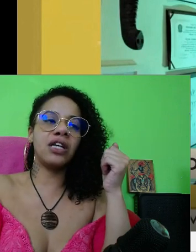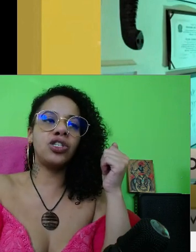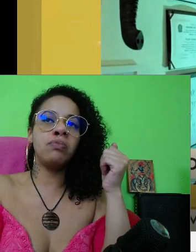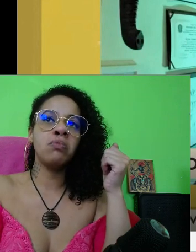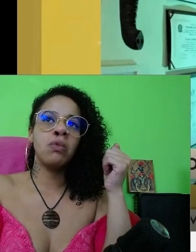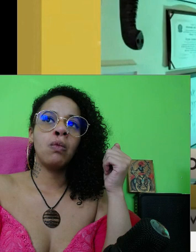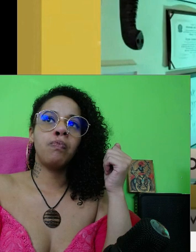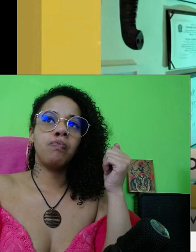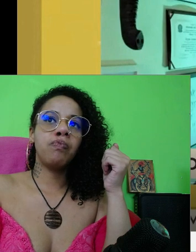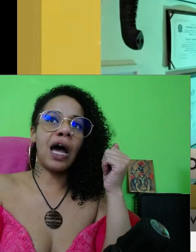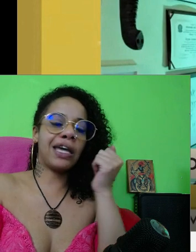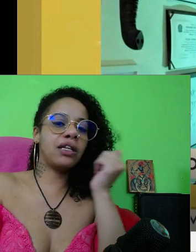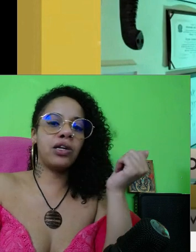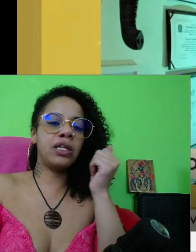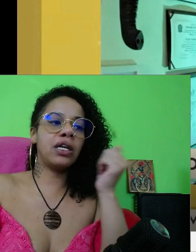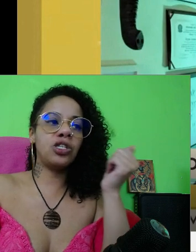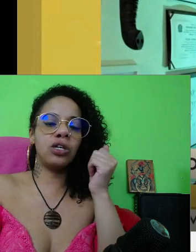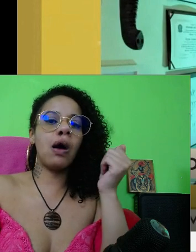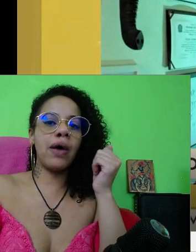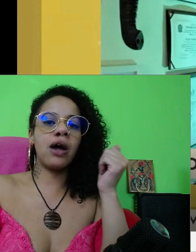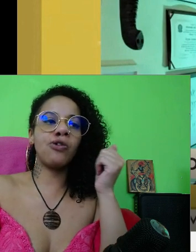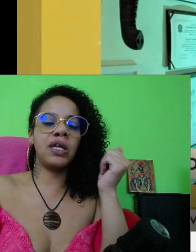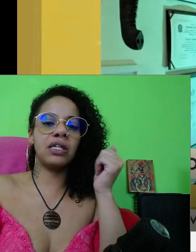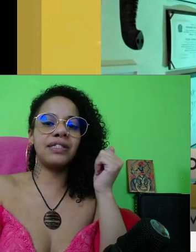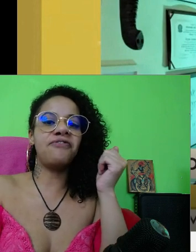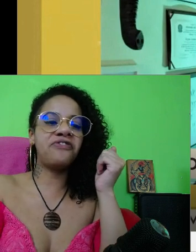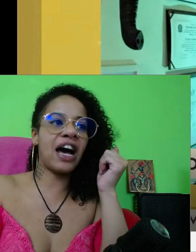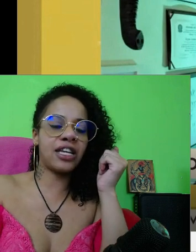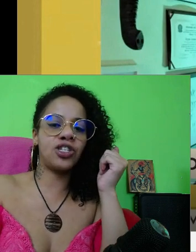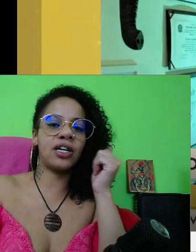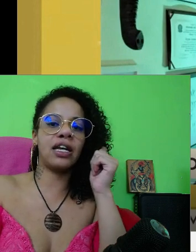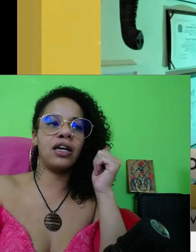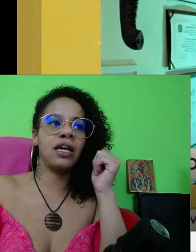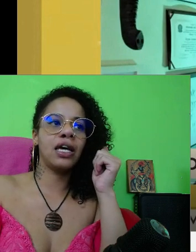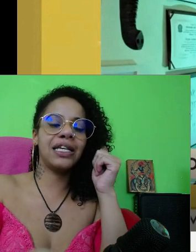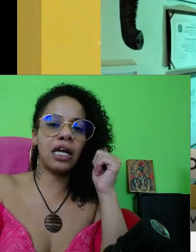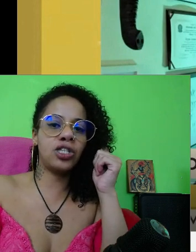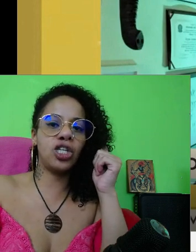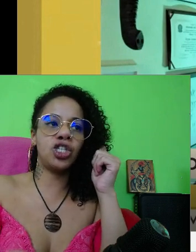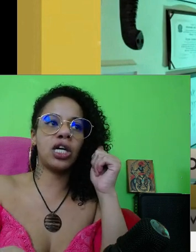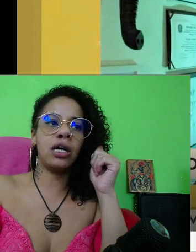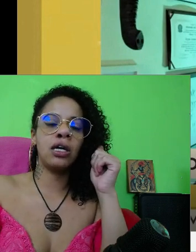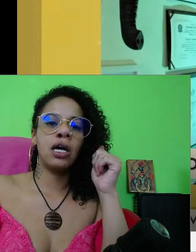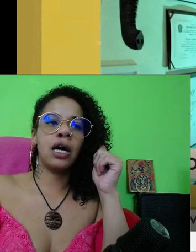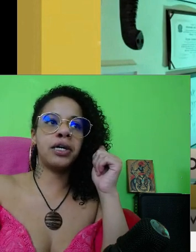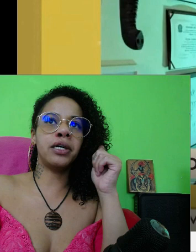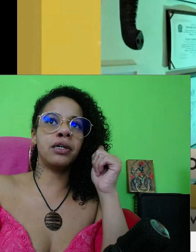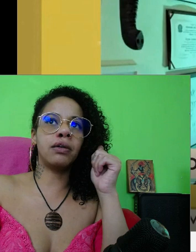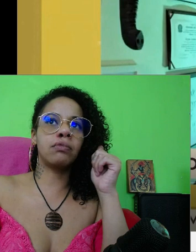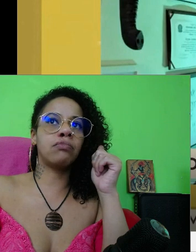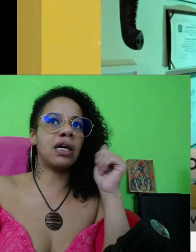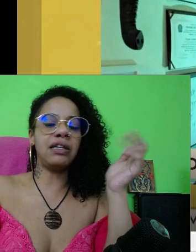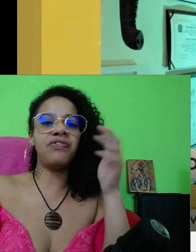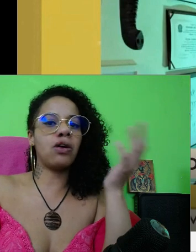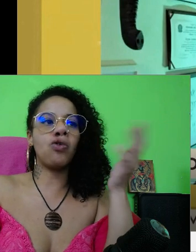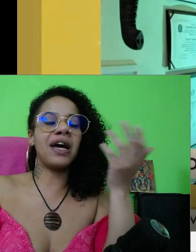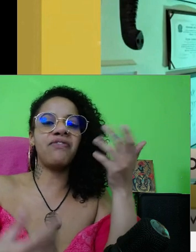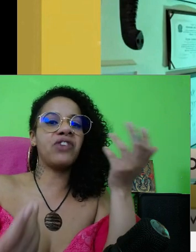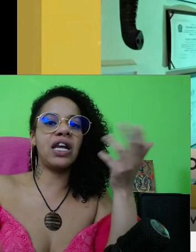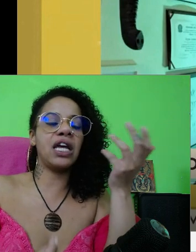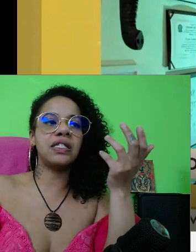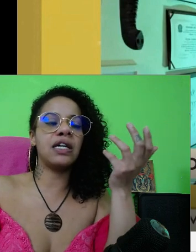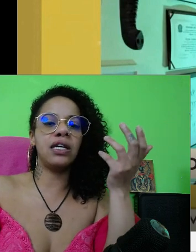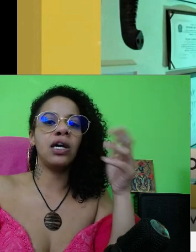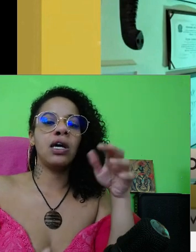na verdade ainda não entendi qual é a argumentação fática né estatística enfim